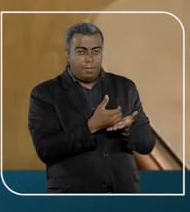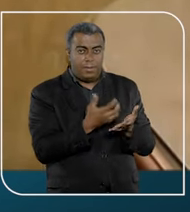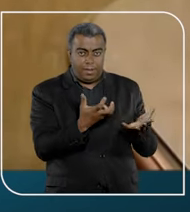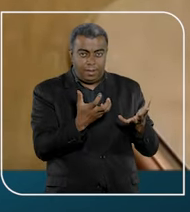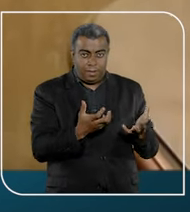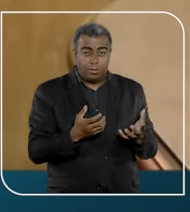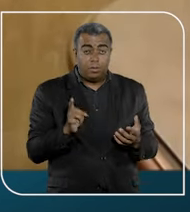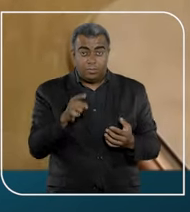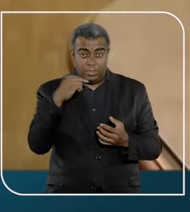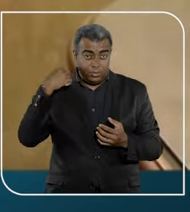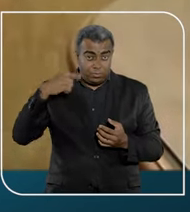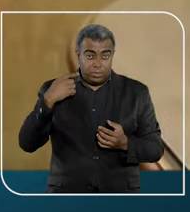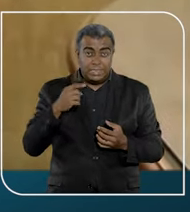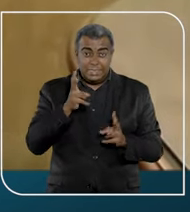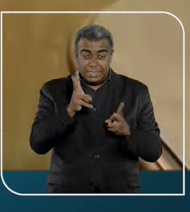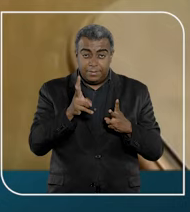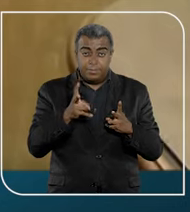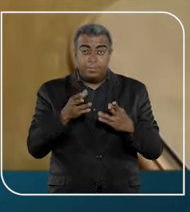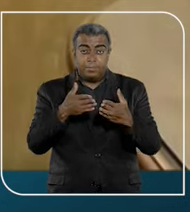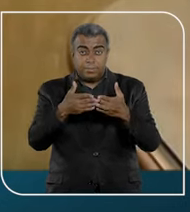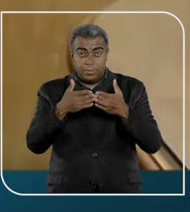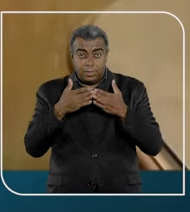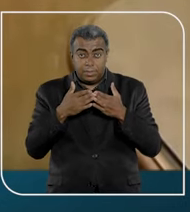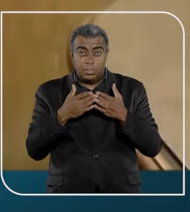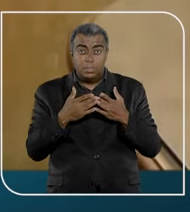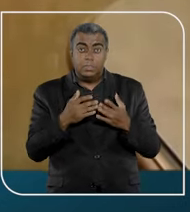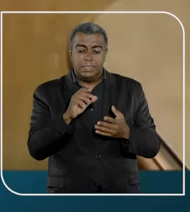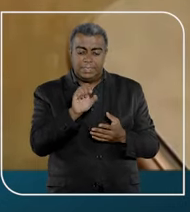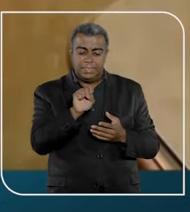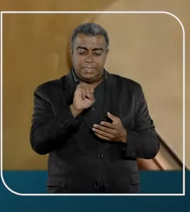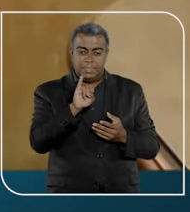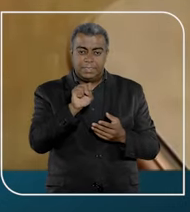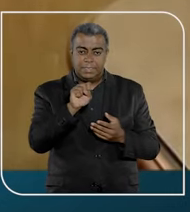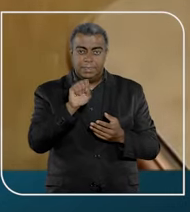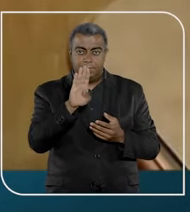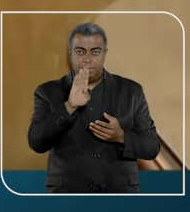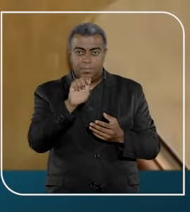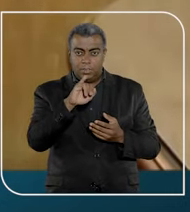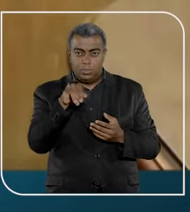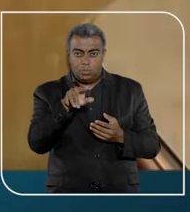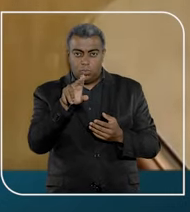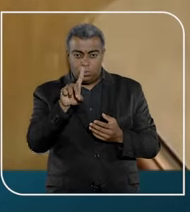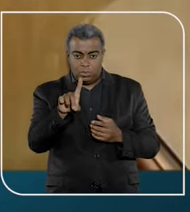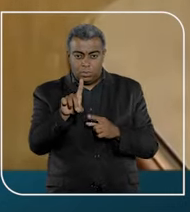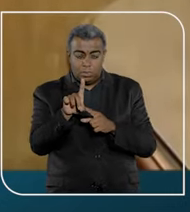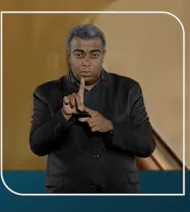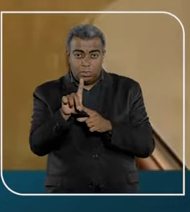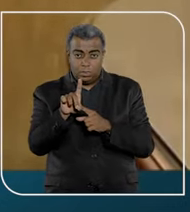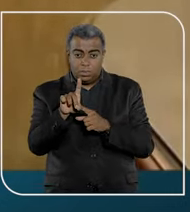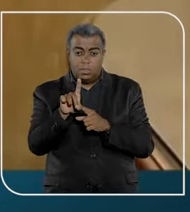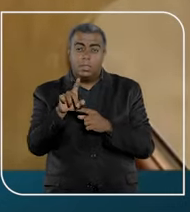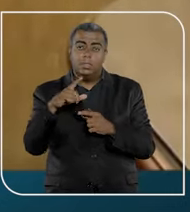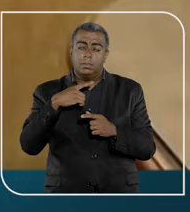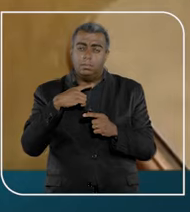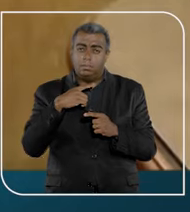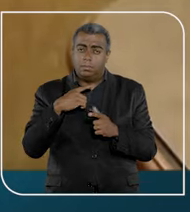dos credores agora. Toda vez que você for requerer o